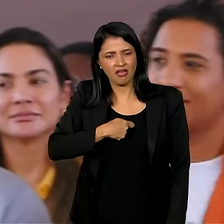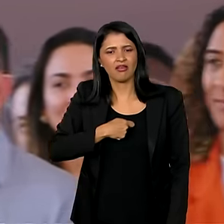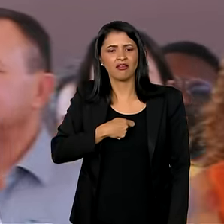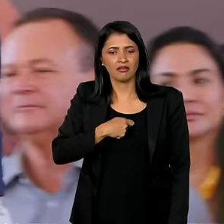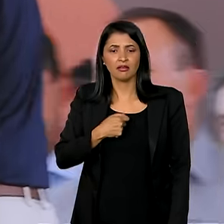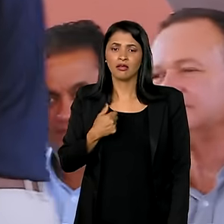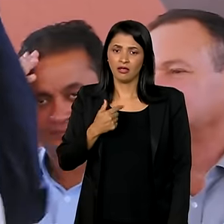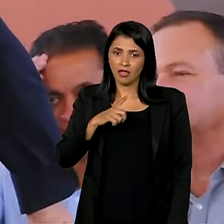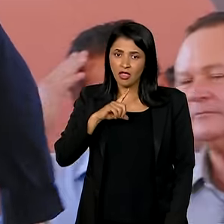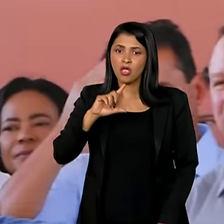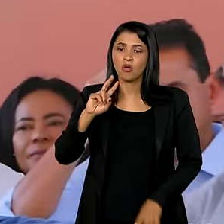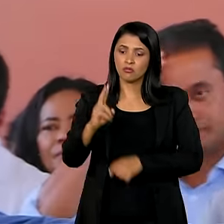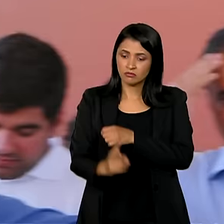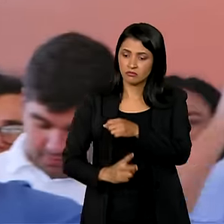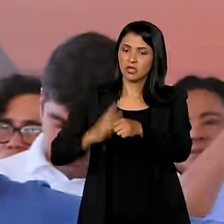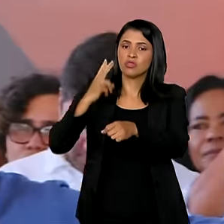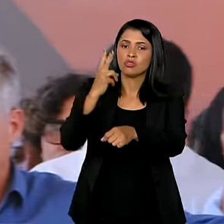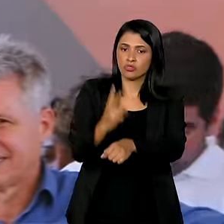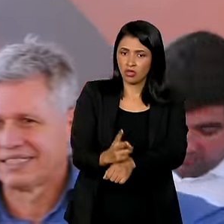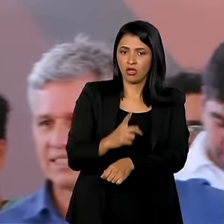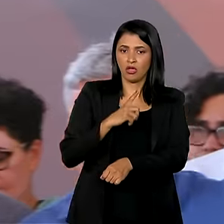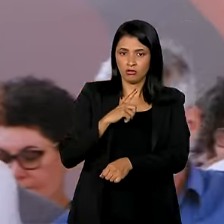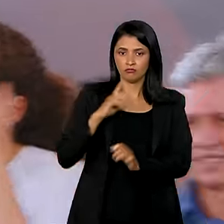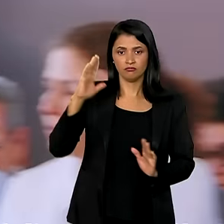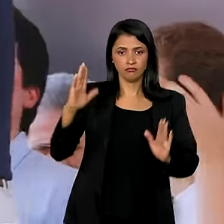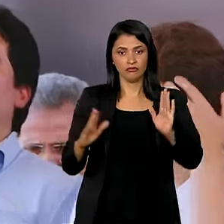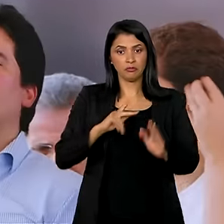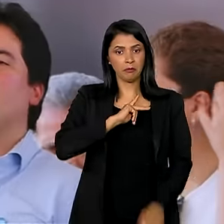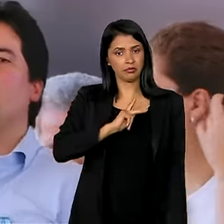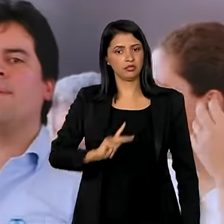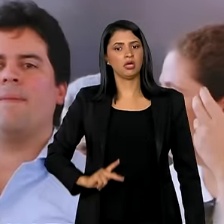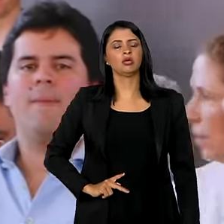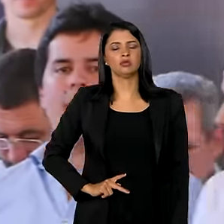eu tenho mais 2 anos de mandato.